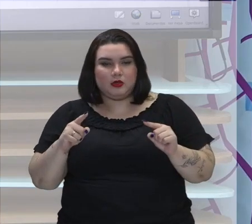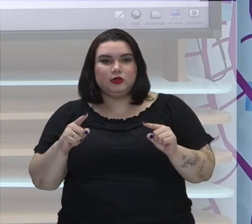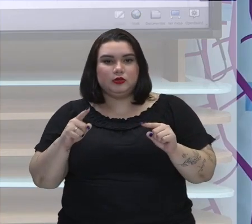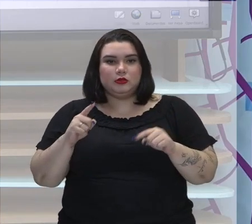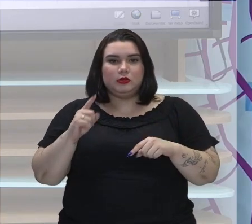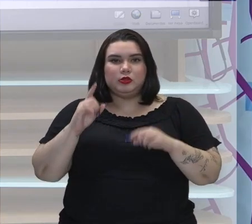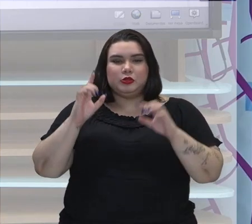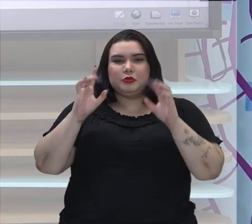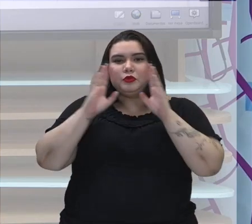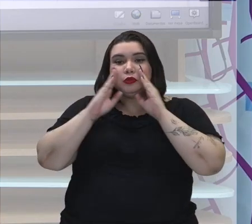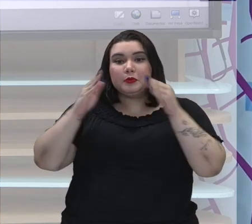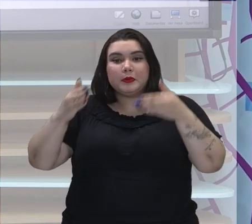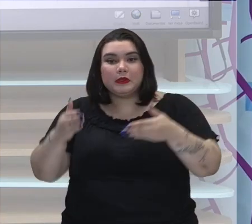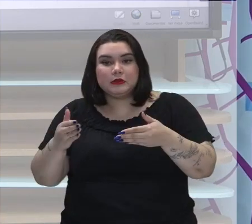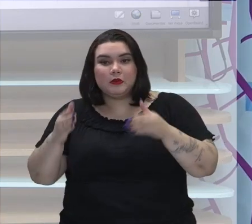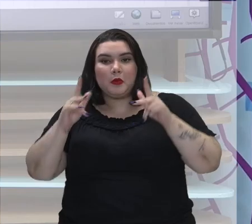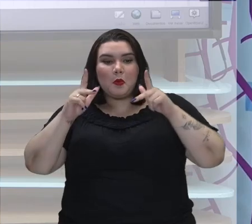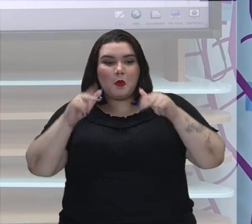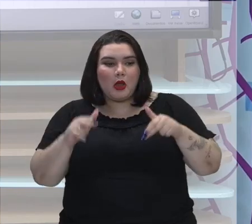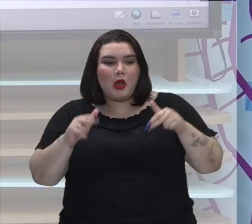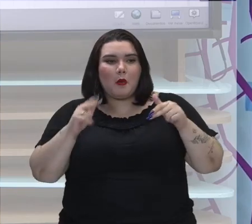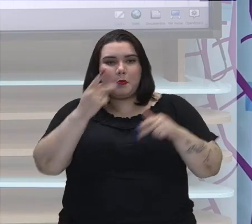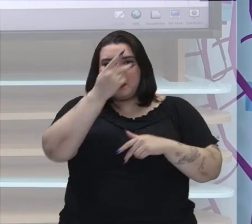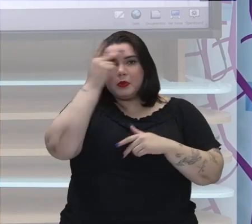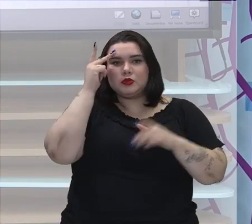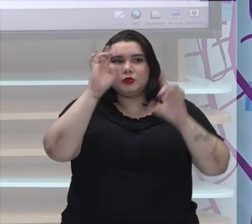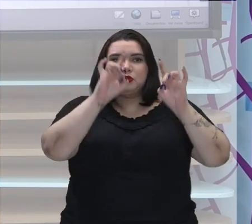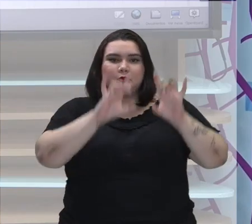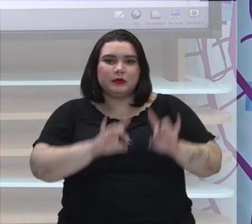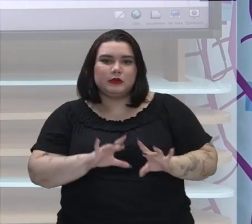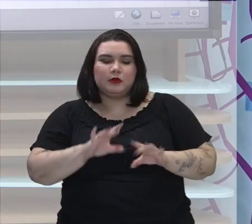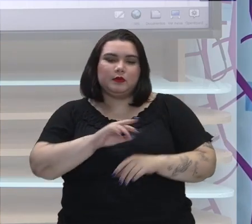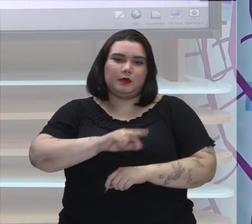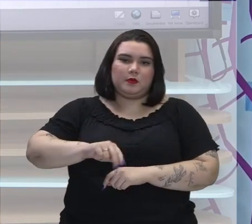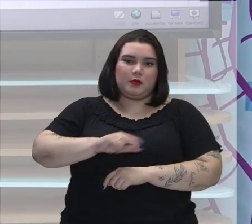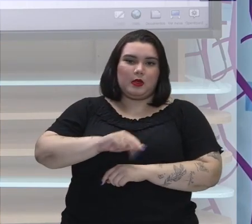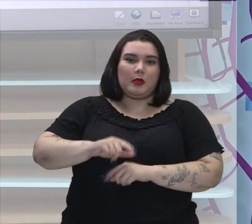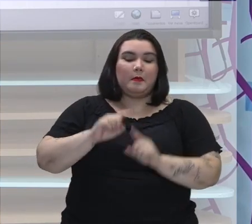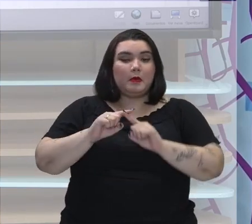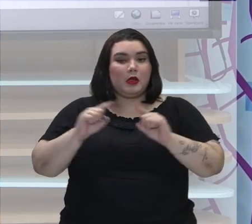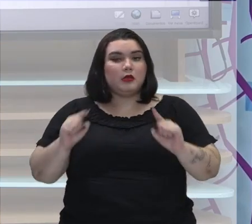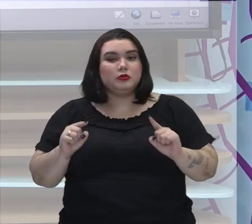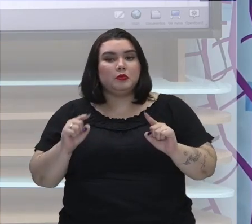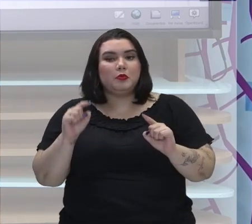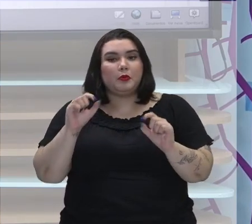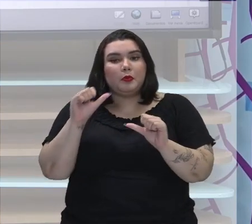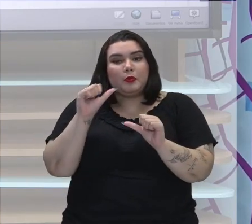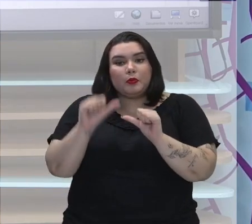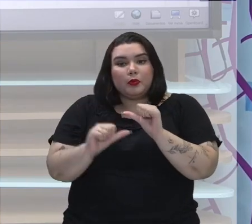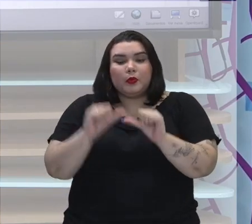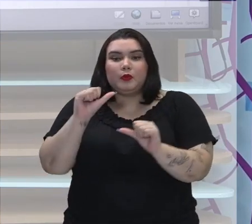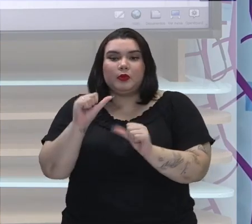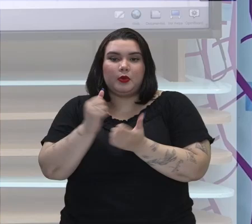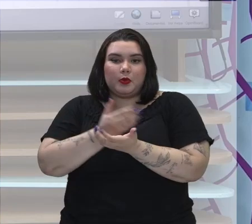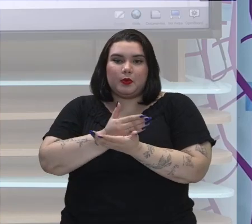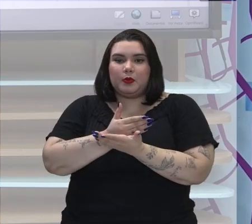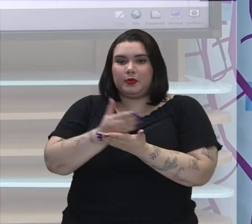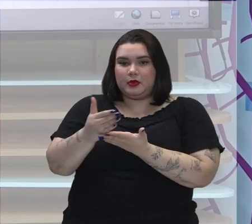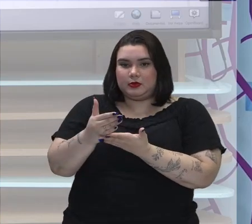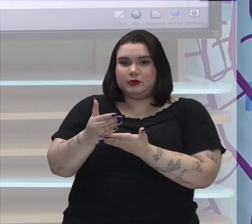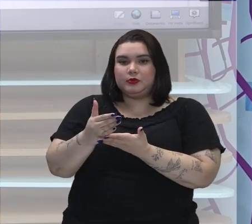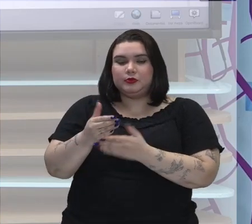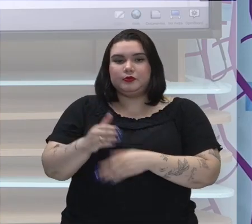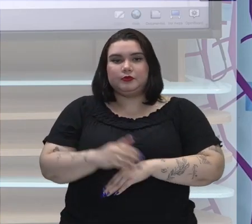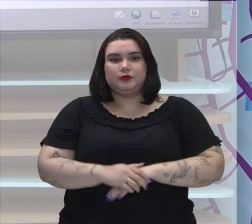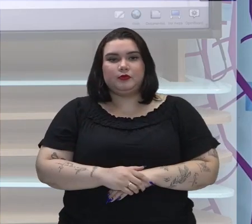né, especificamente como um servo português, mas essa alteração ela